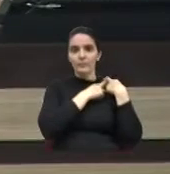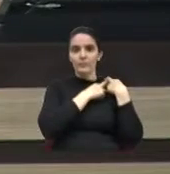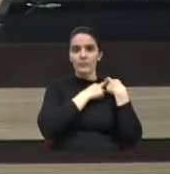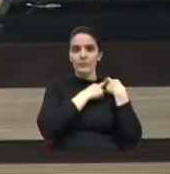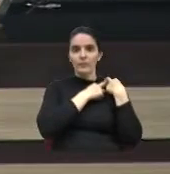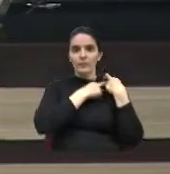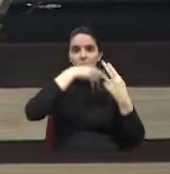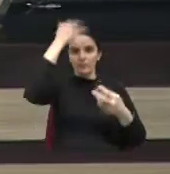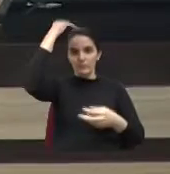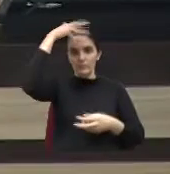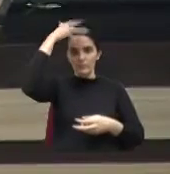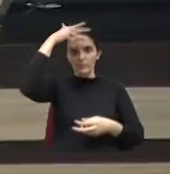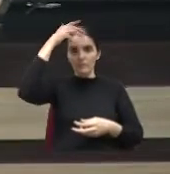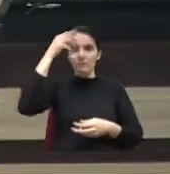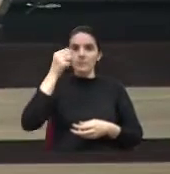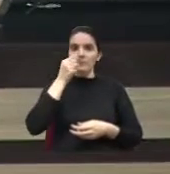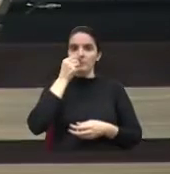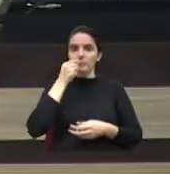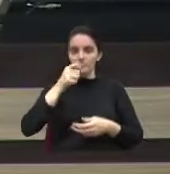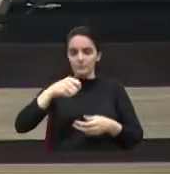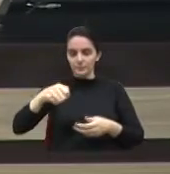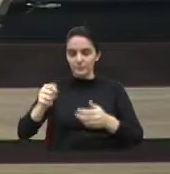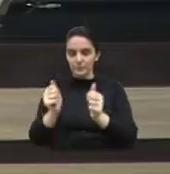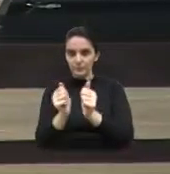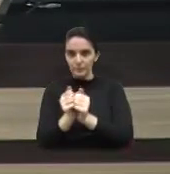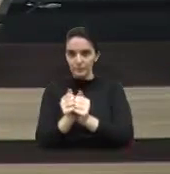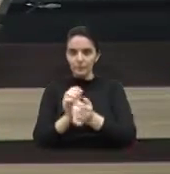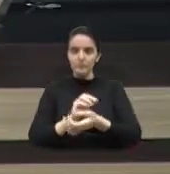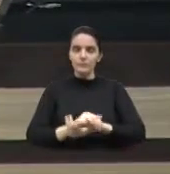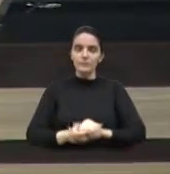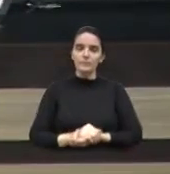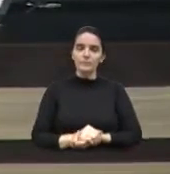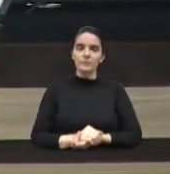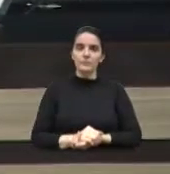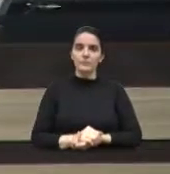eu assino para poder prosseguir, vereador.